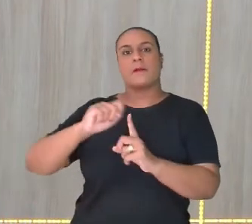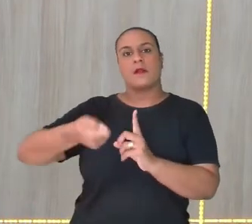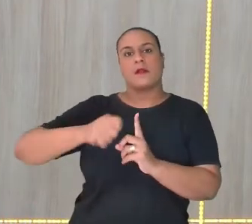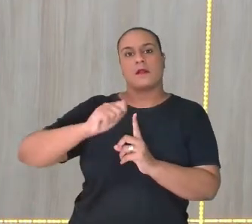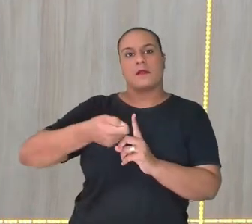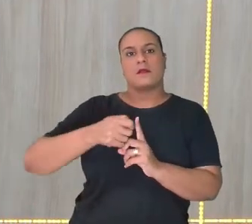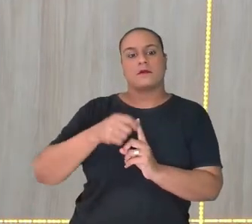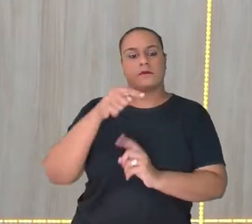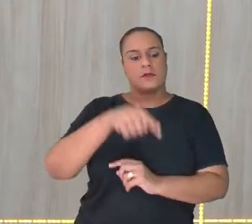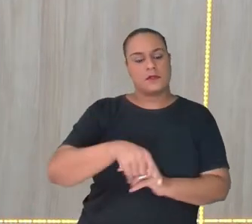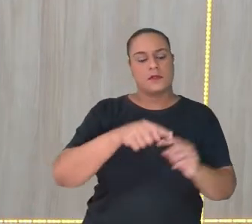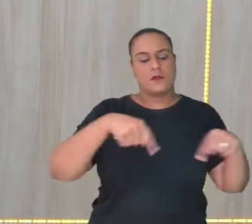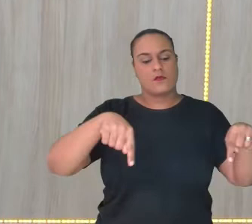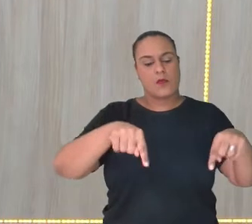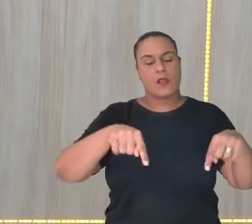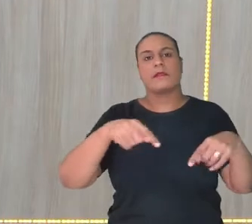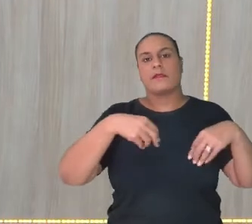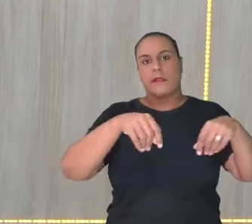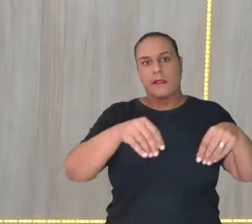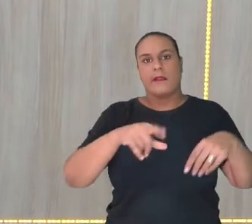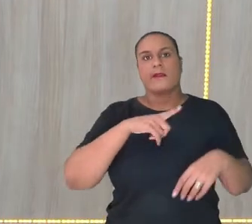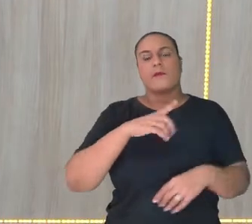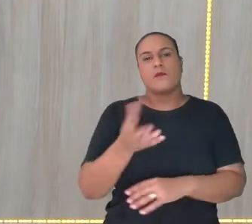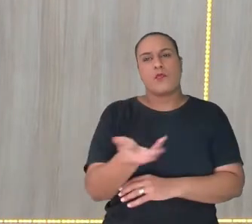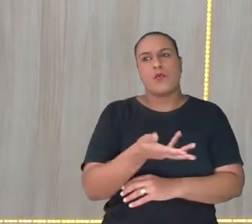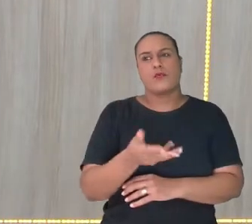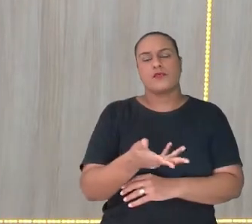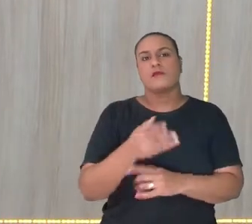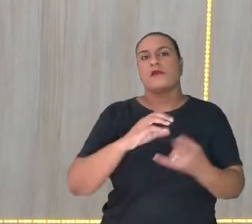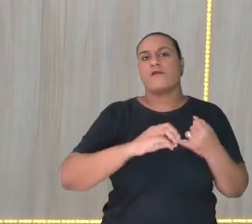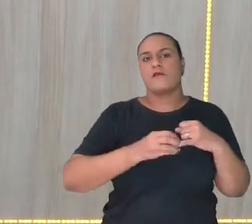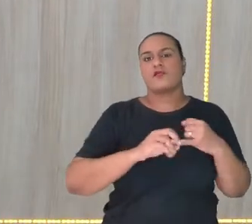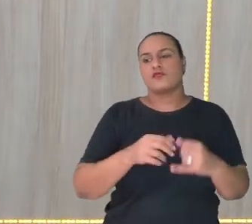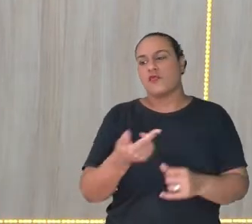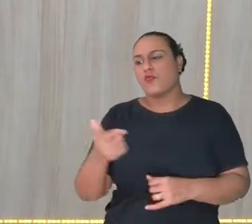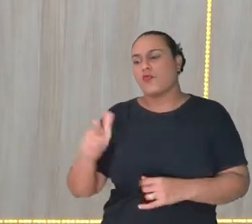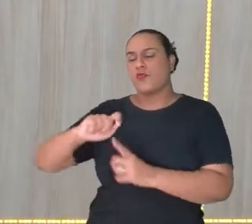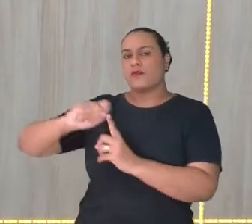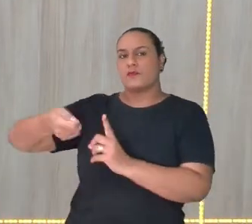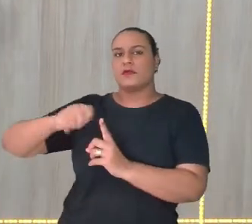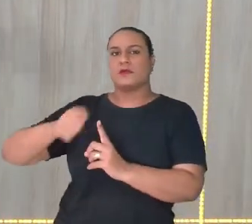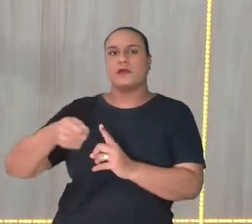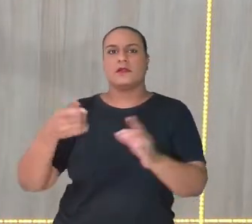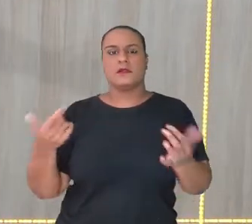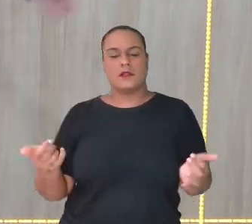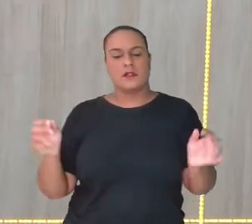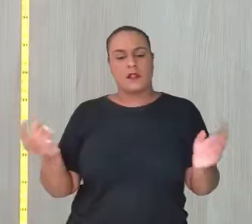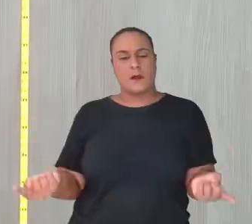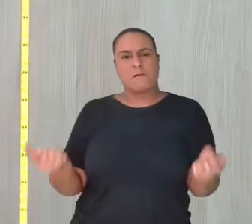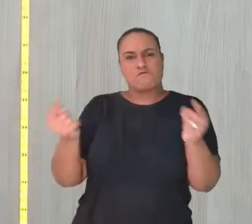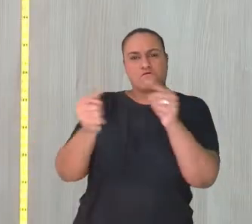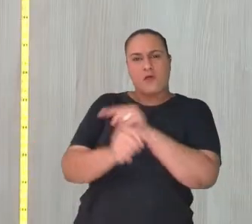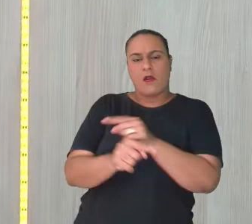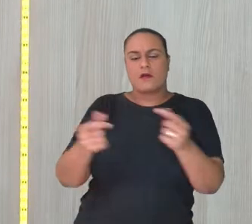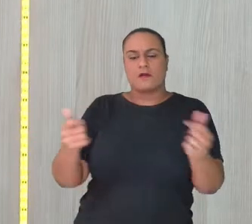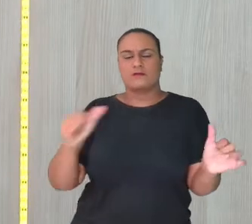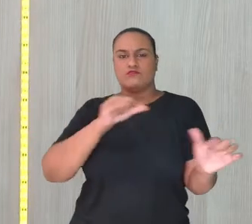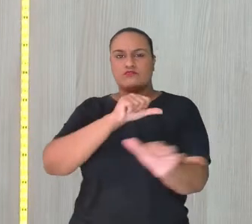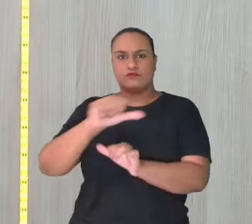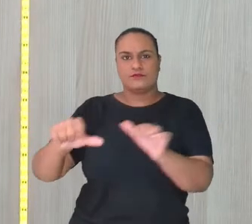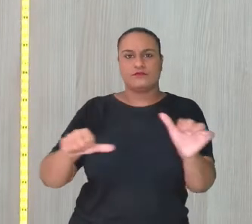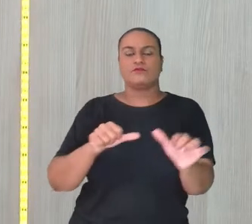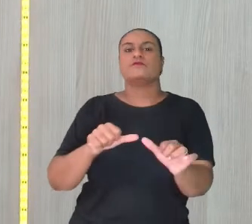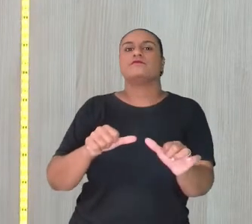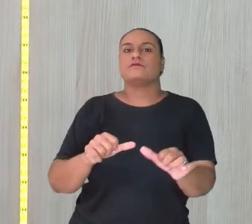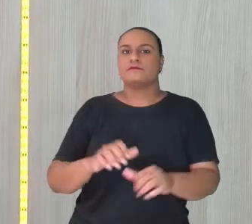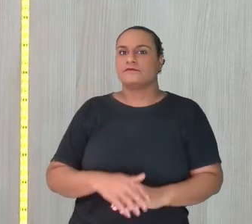senhor produzia, digamos, feijão, o outro produzia trigo. E mesmo então, eles faziam a troca, né? E mesmo essa troca por